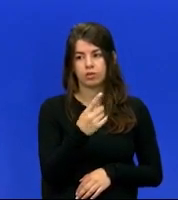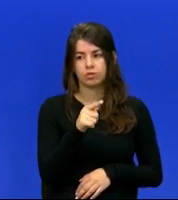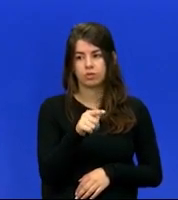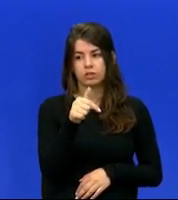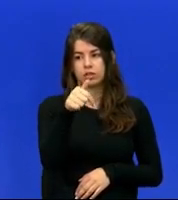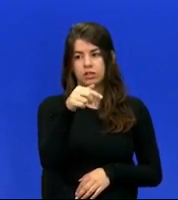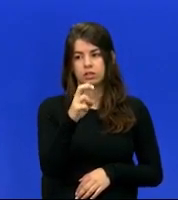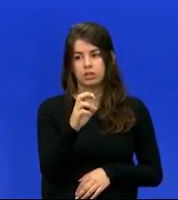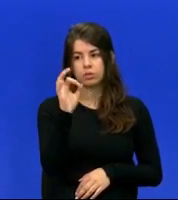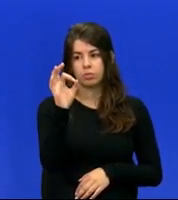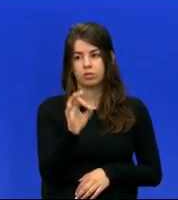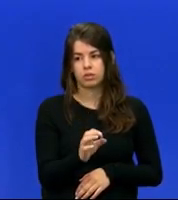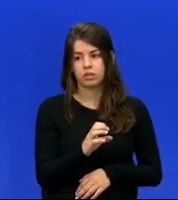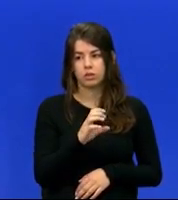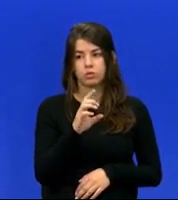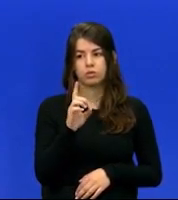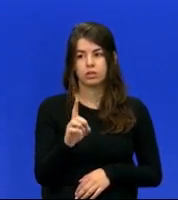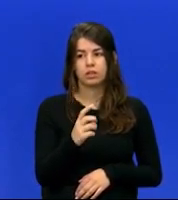6,52%. Alternativa C,